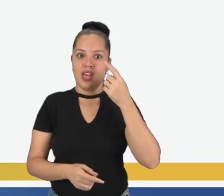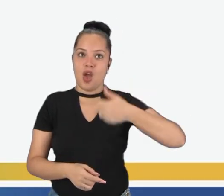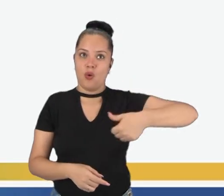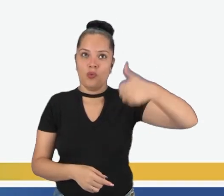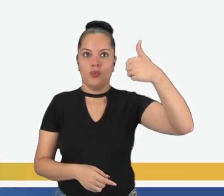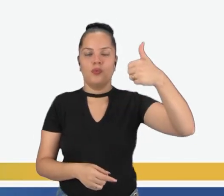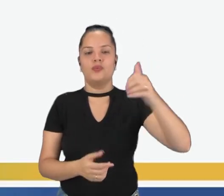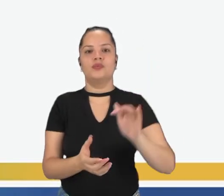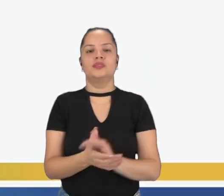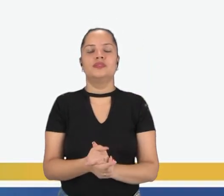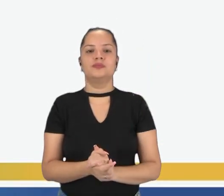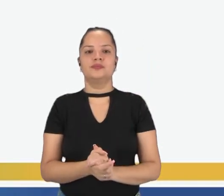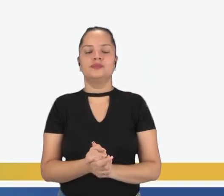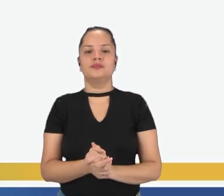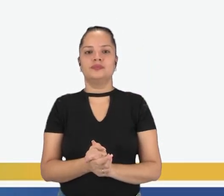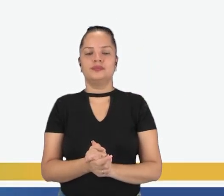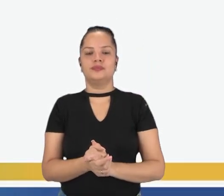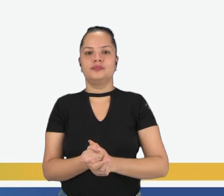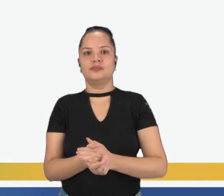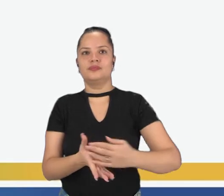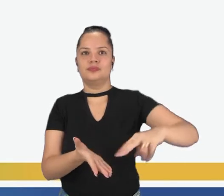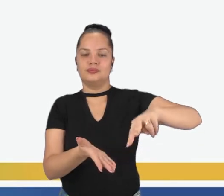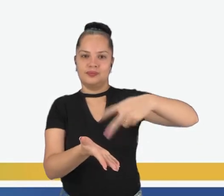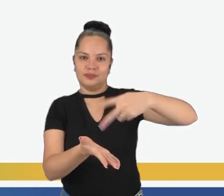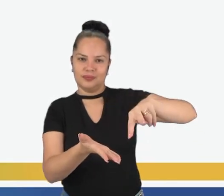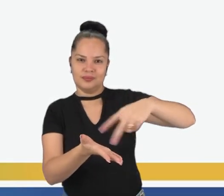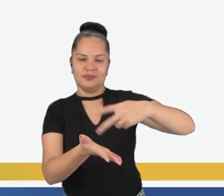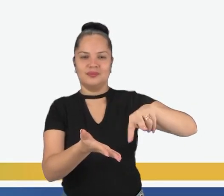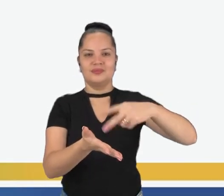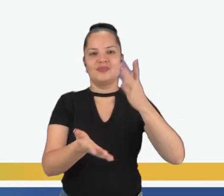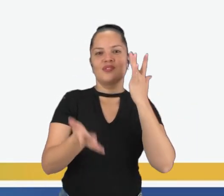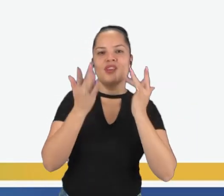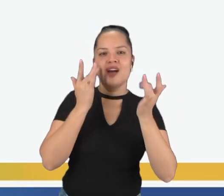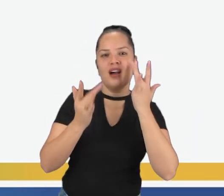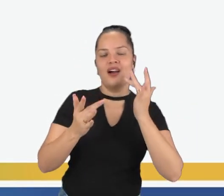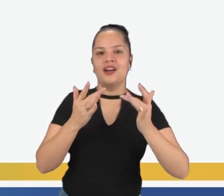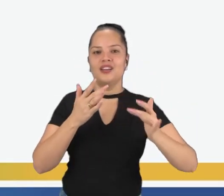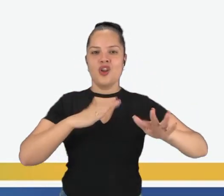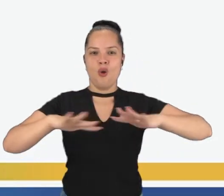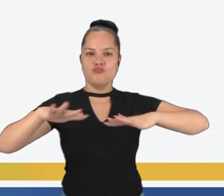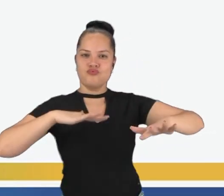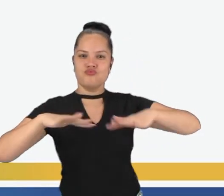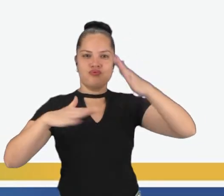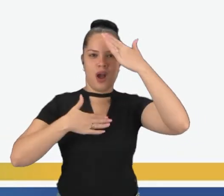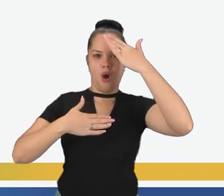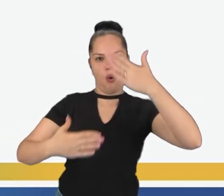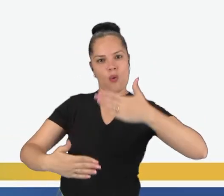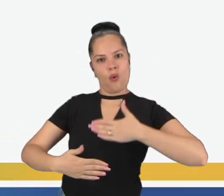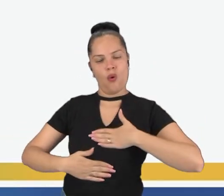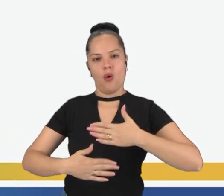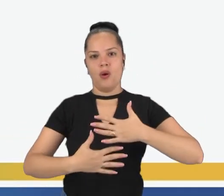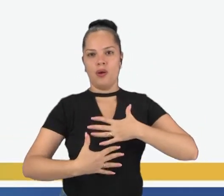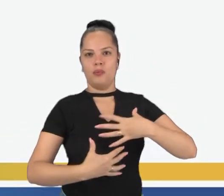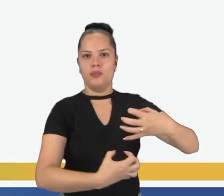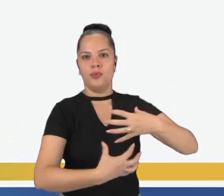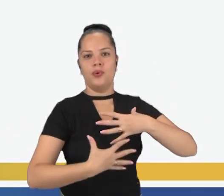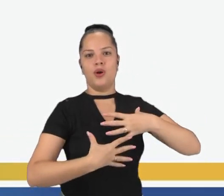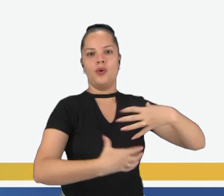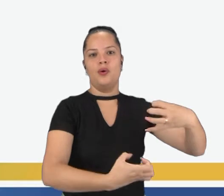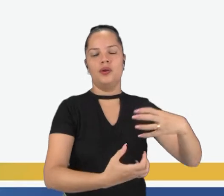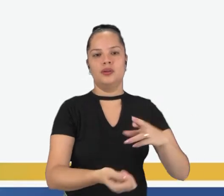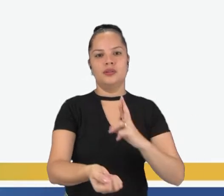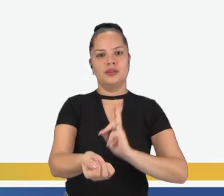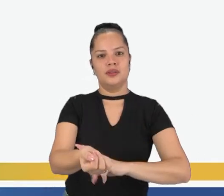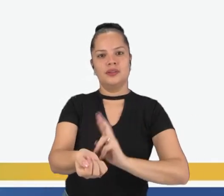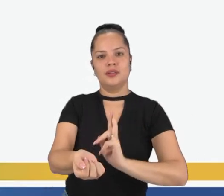número 1. Acompanhe comigo. A dança é uma arte de mexer o corpo, através da cadência de movimentos e ritmos, criando